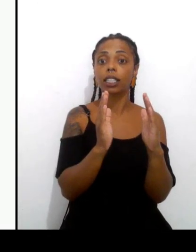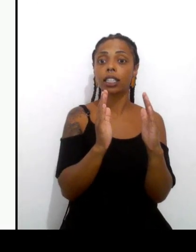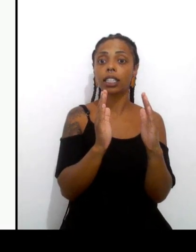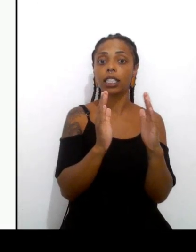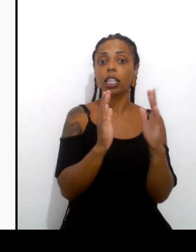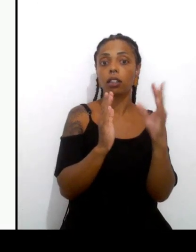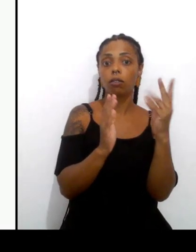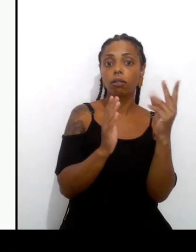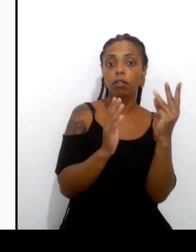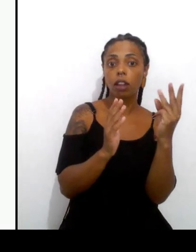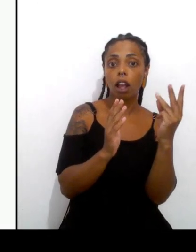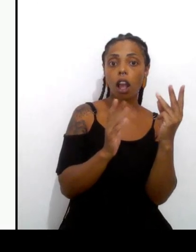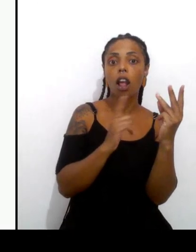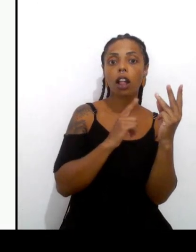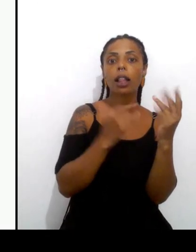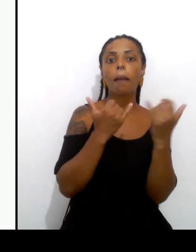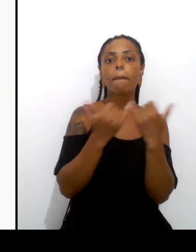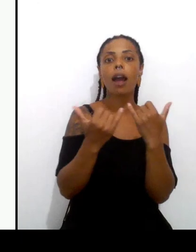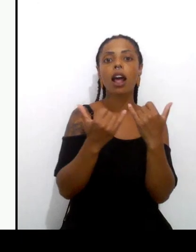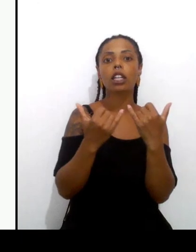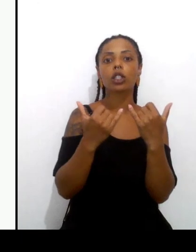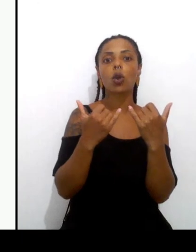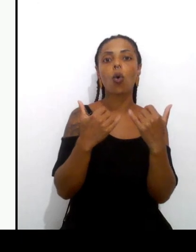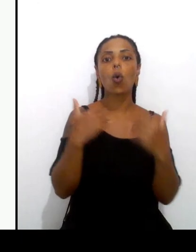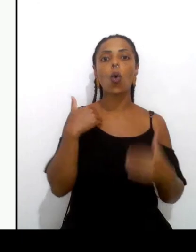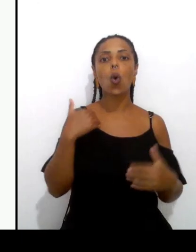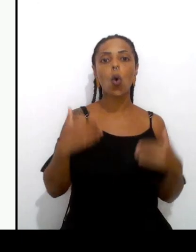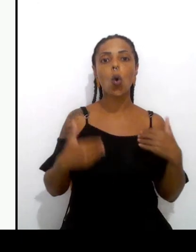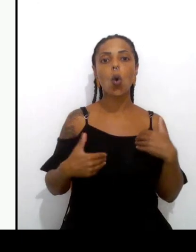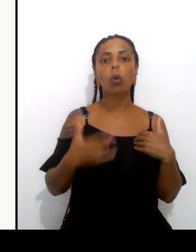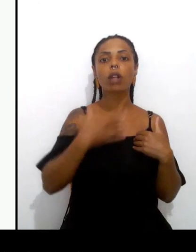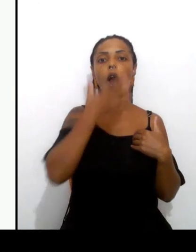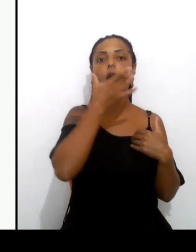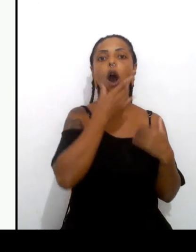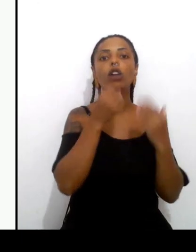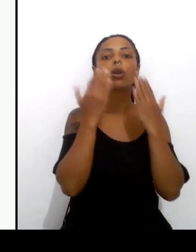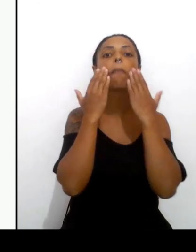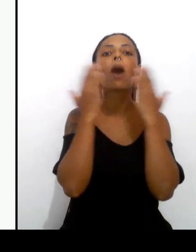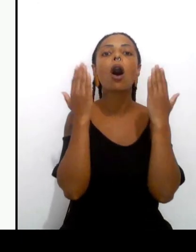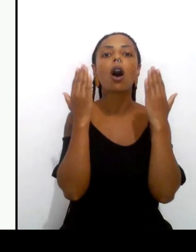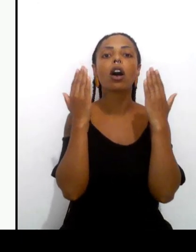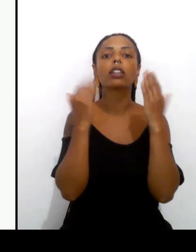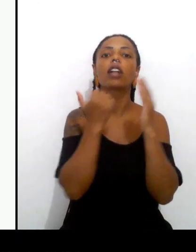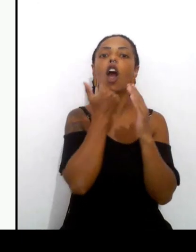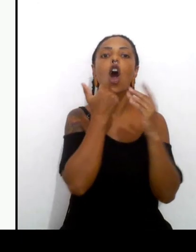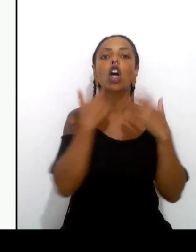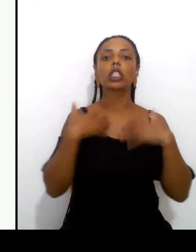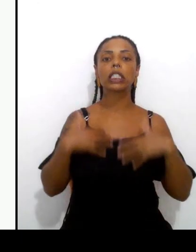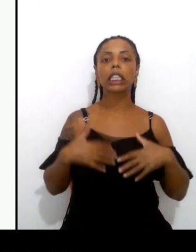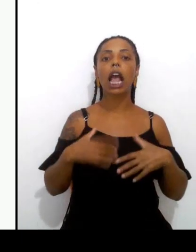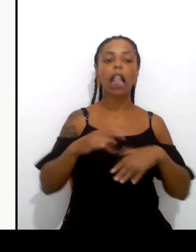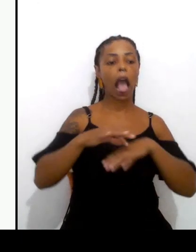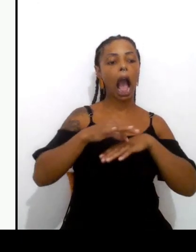um rosto exposto é uma possa de carne e sangue